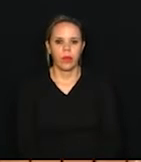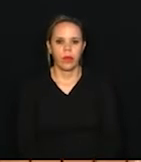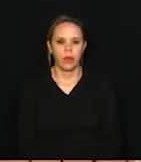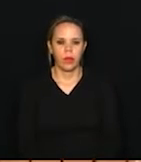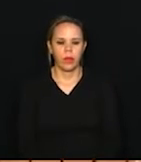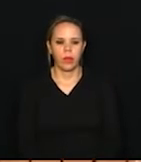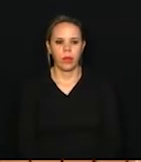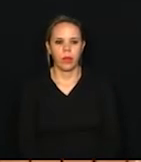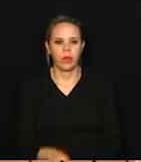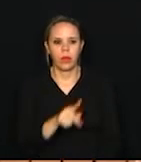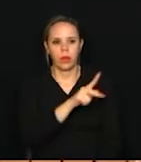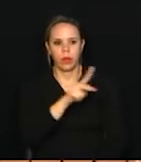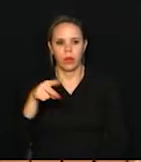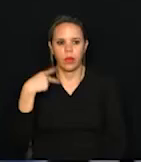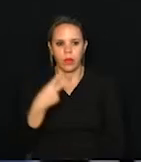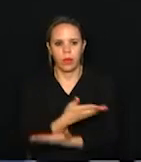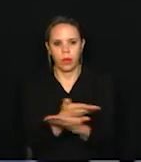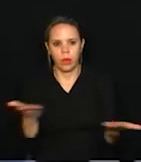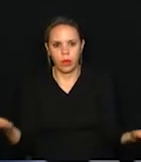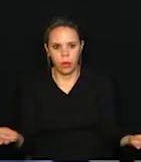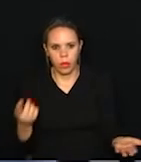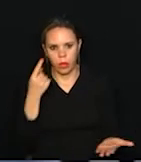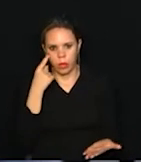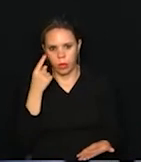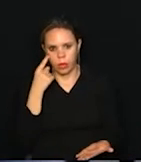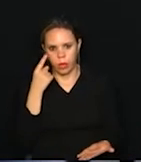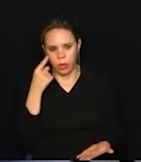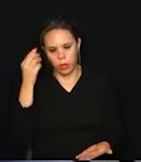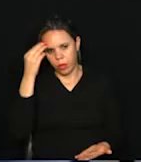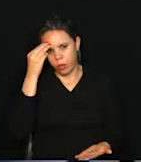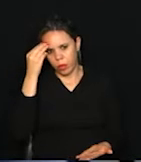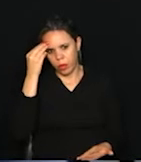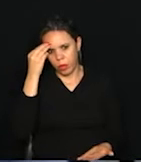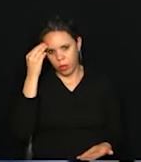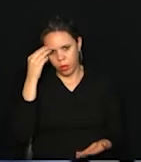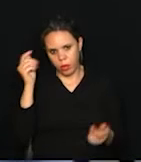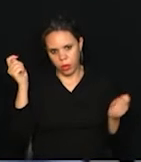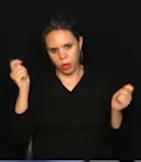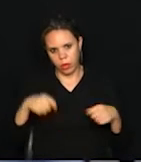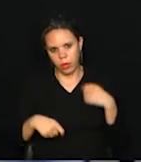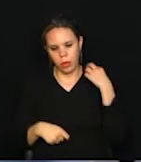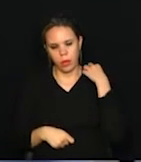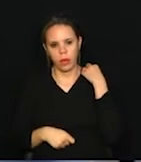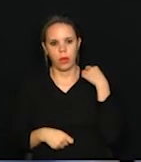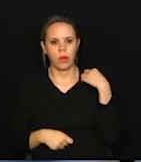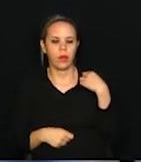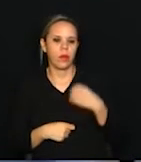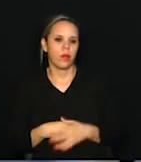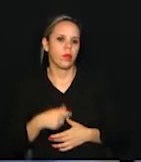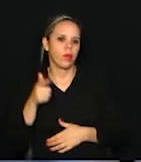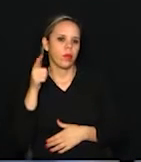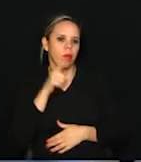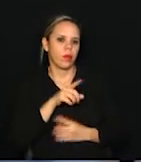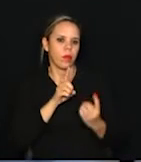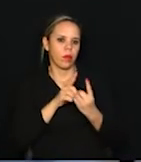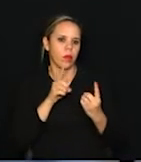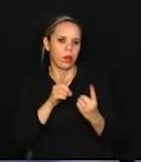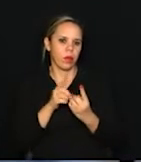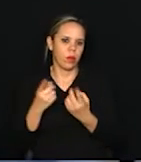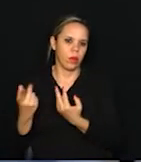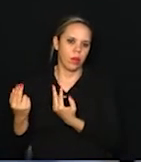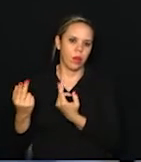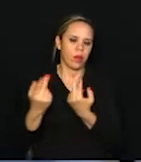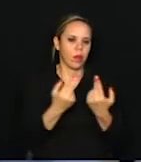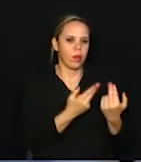Caro presidente, caros vereadores, eu vou ver se a minha memória aqui ainda está funcionando para eu conseguir atender